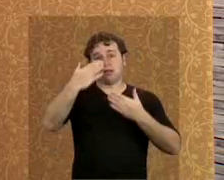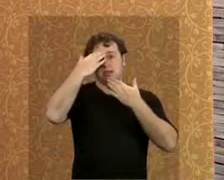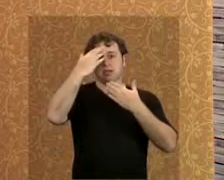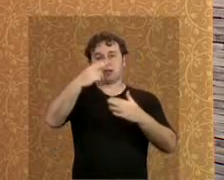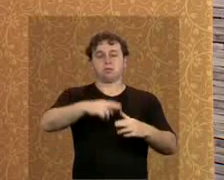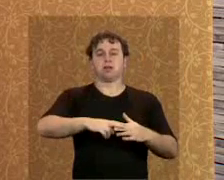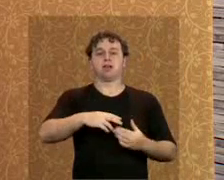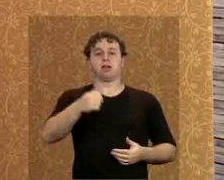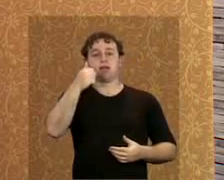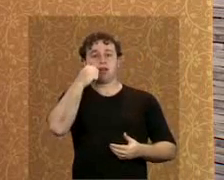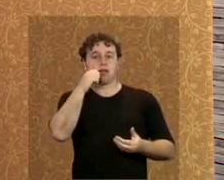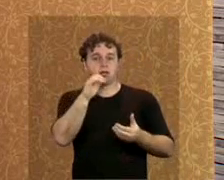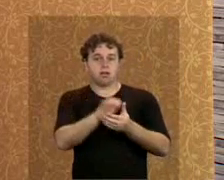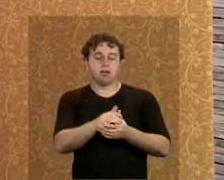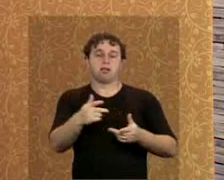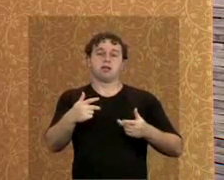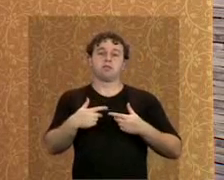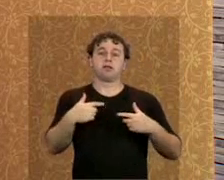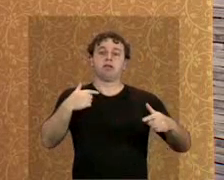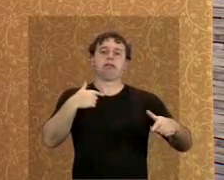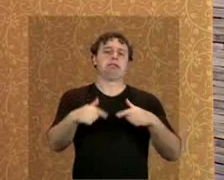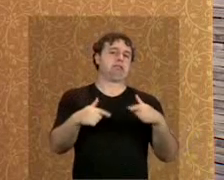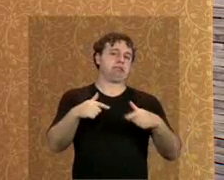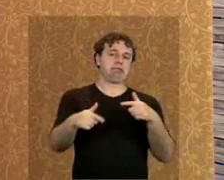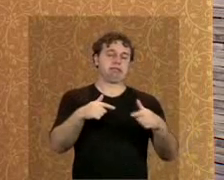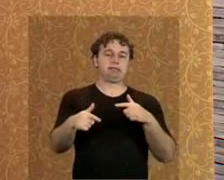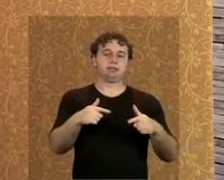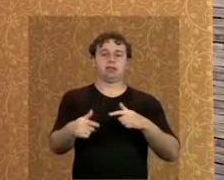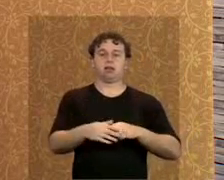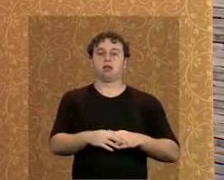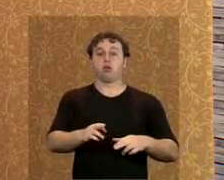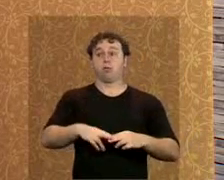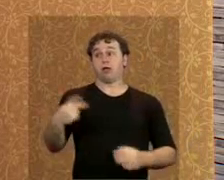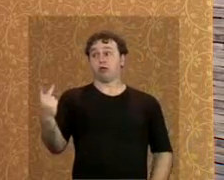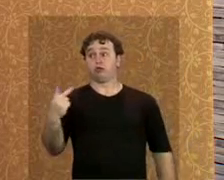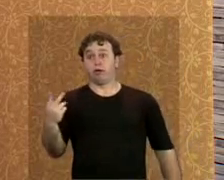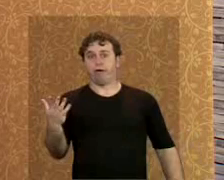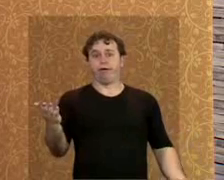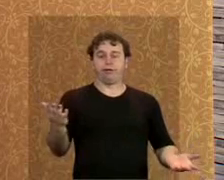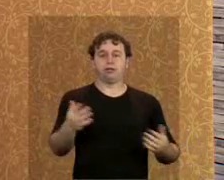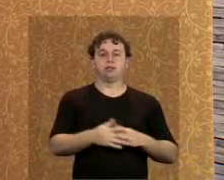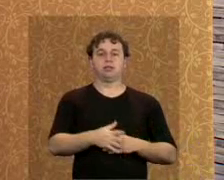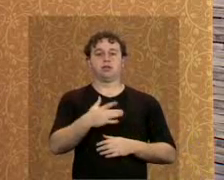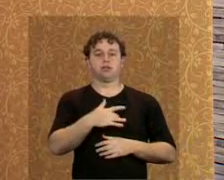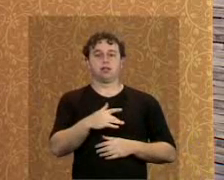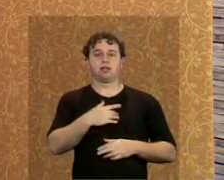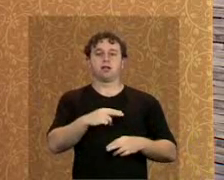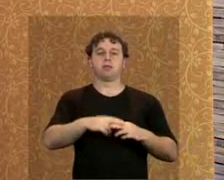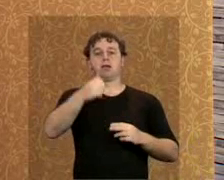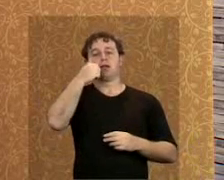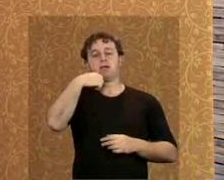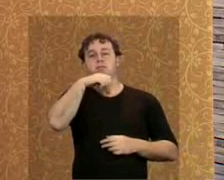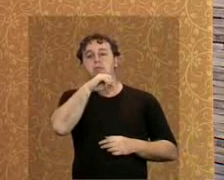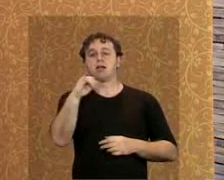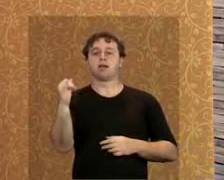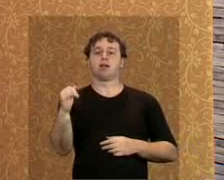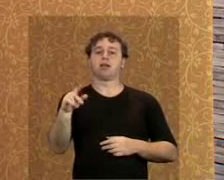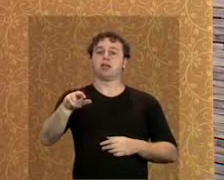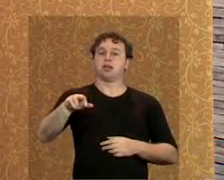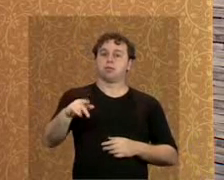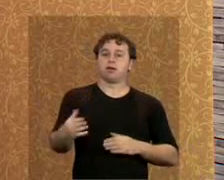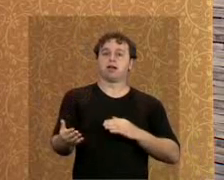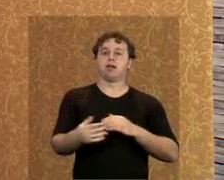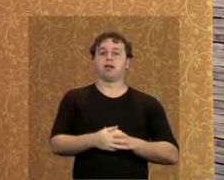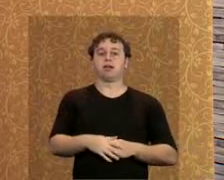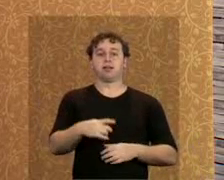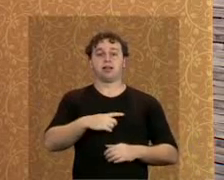minha esposa que está trabalhando arduamente por nós. Uhum. Quero pedir pela minha mãe, pela minha irmã, que esse mês